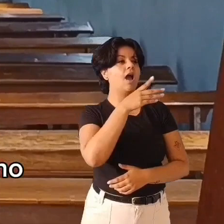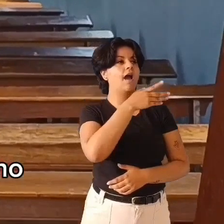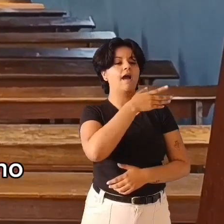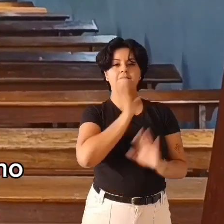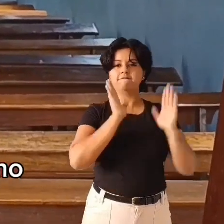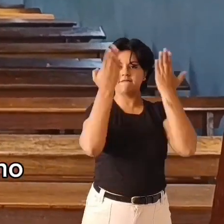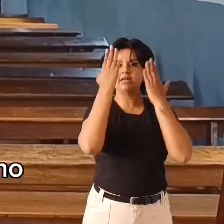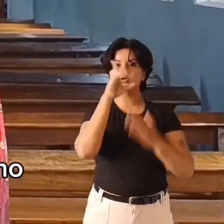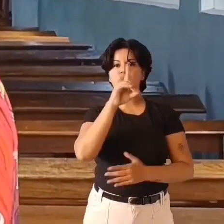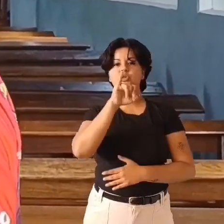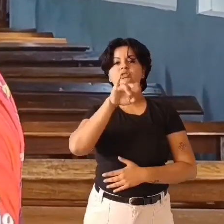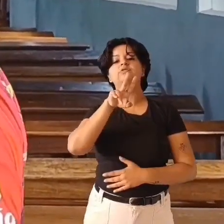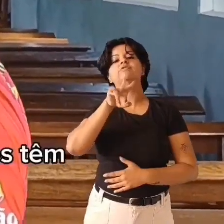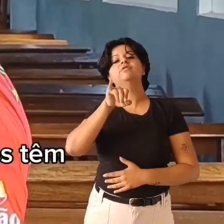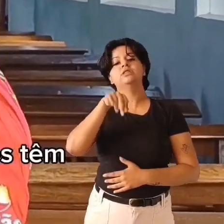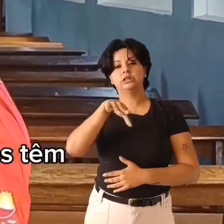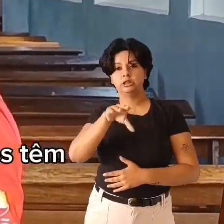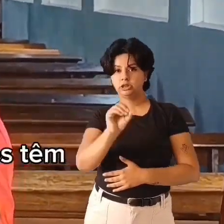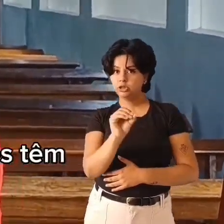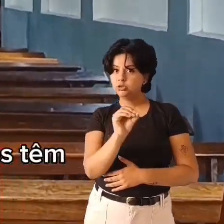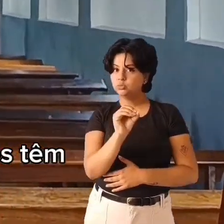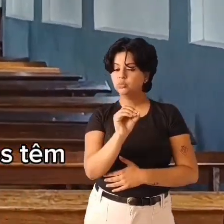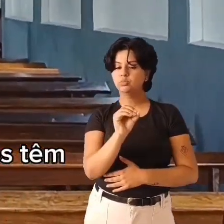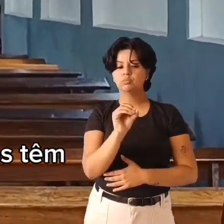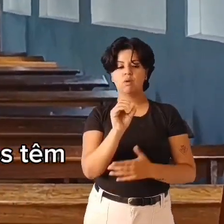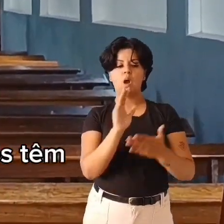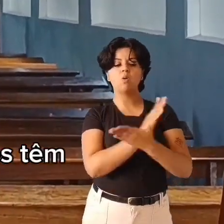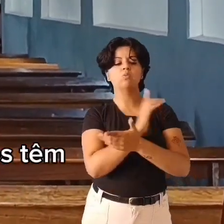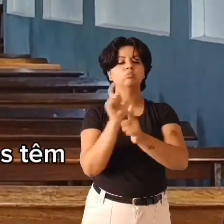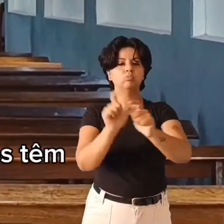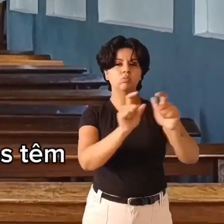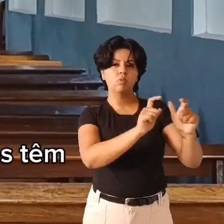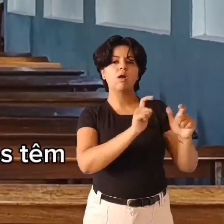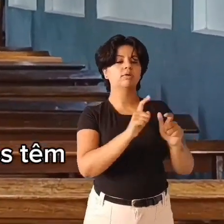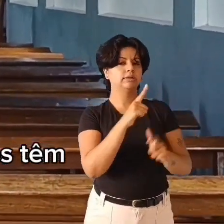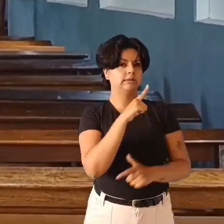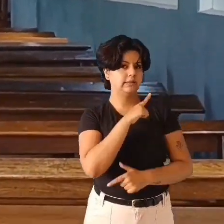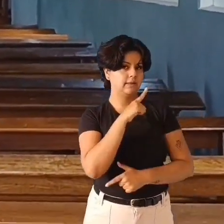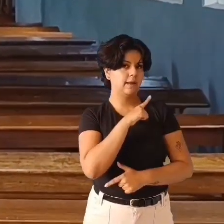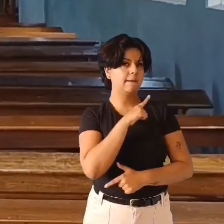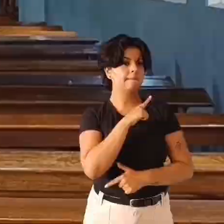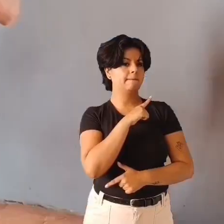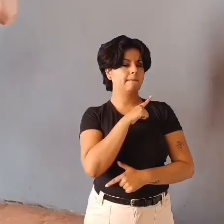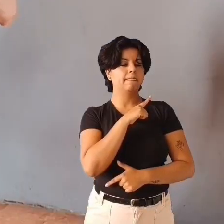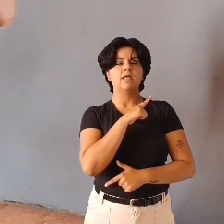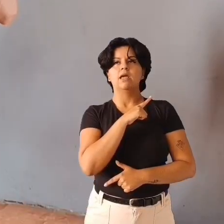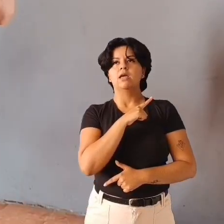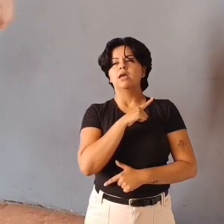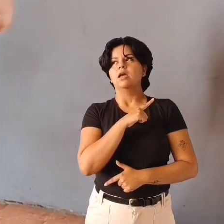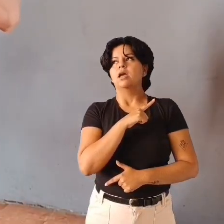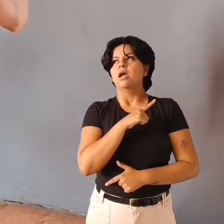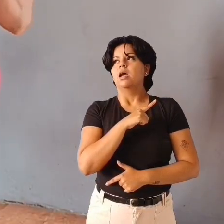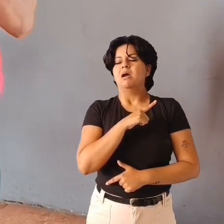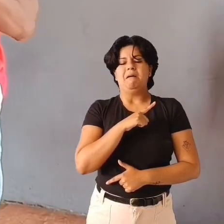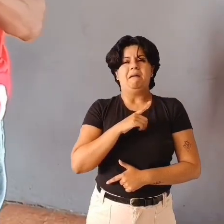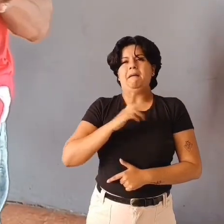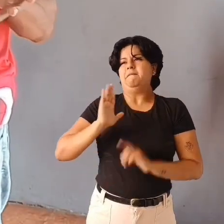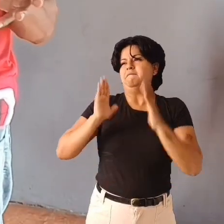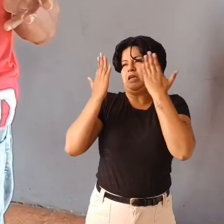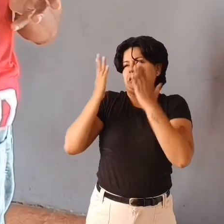diferença da nossa festa do Divino para a festa do Divino que alguns lugares têm. Ela era feita por pessoas